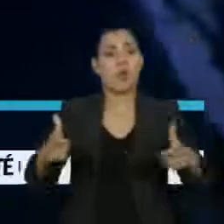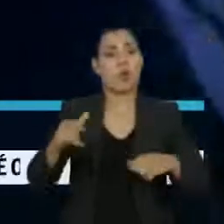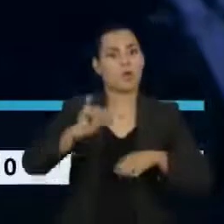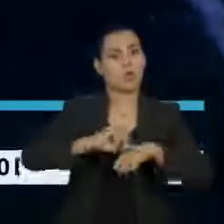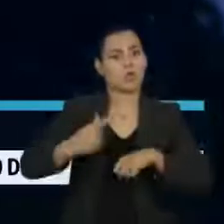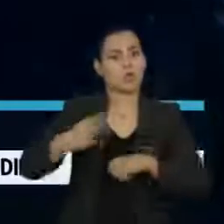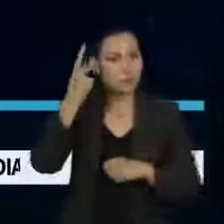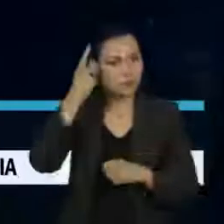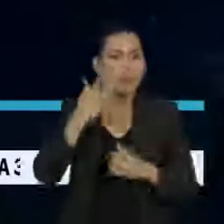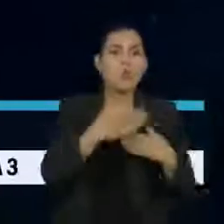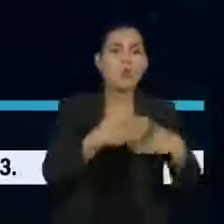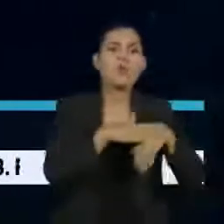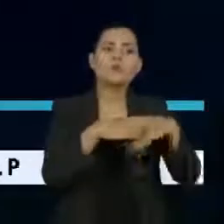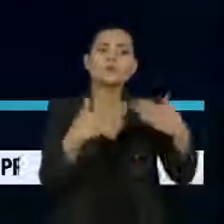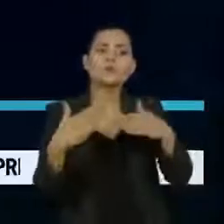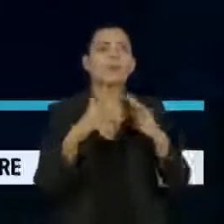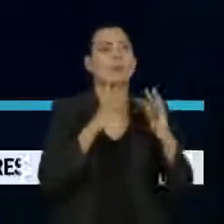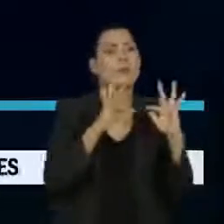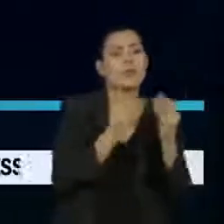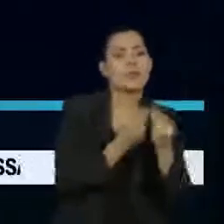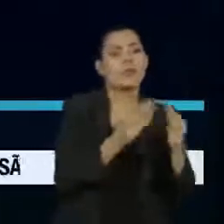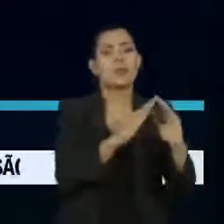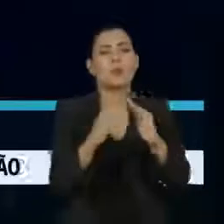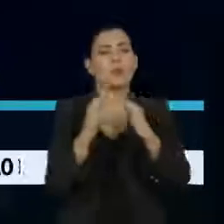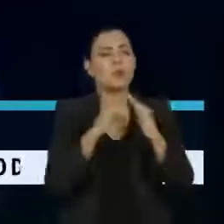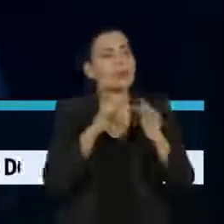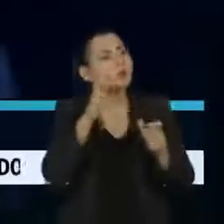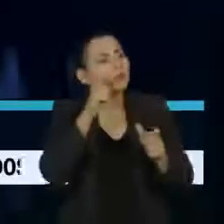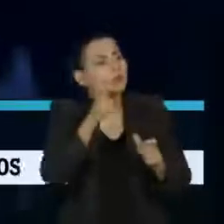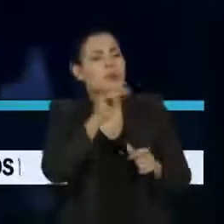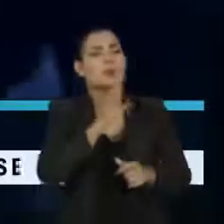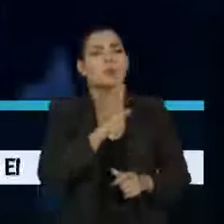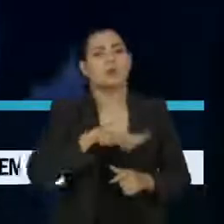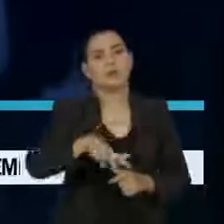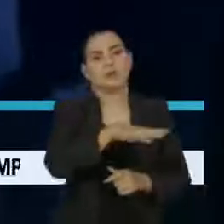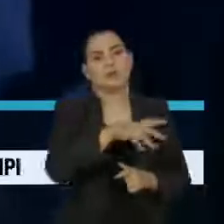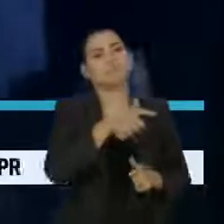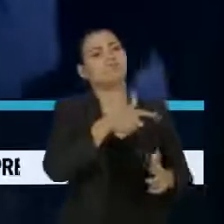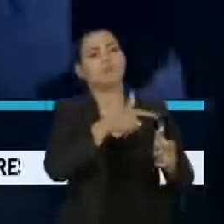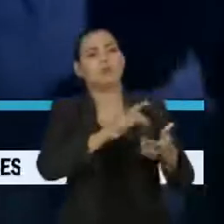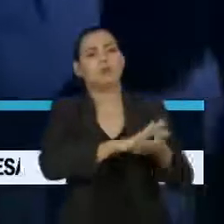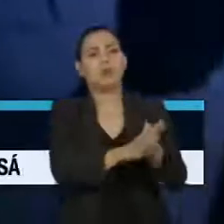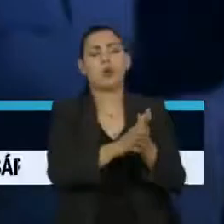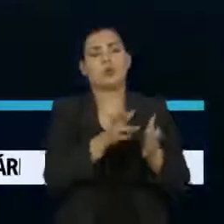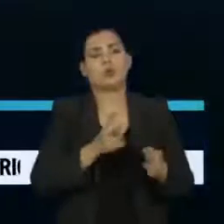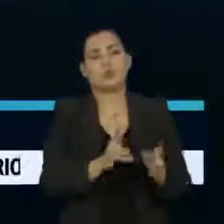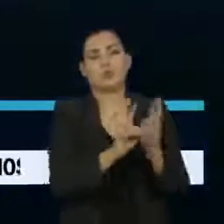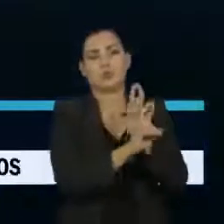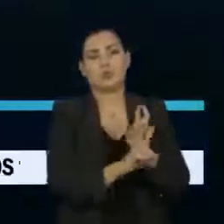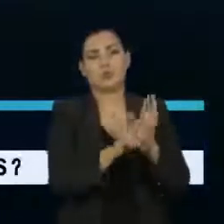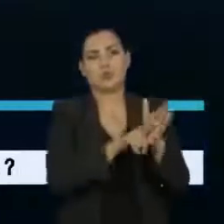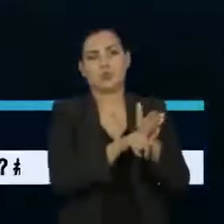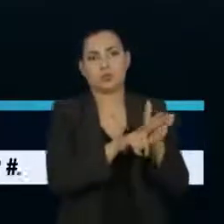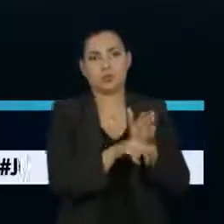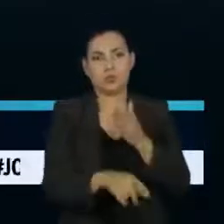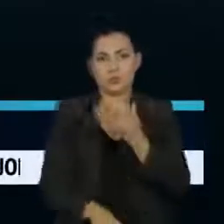conversou com familiares das vítimas, moradores e quem acompanha de perto o caso, que ainda é investigado.